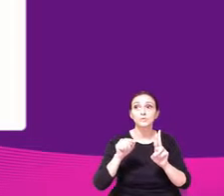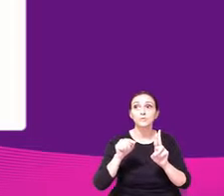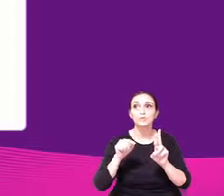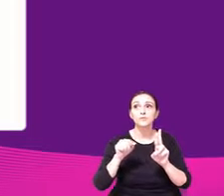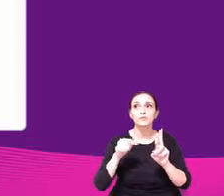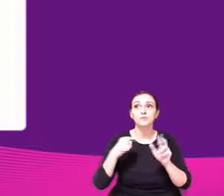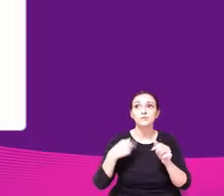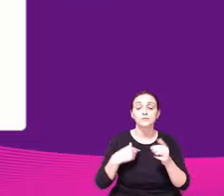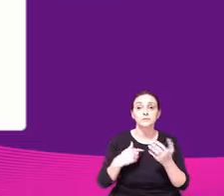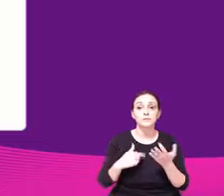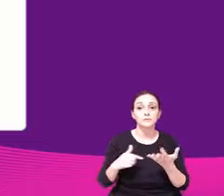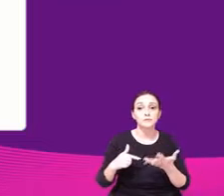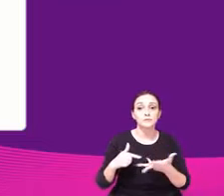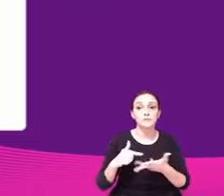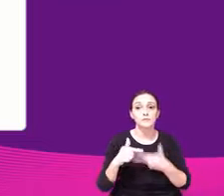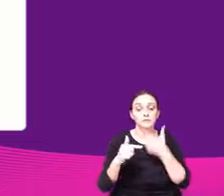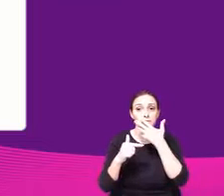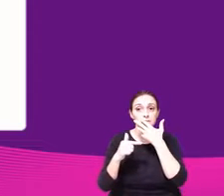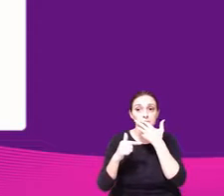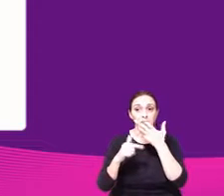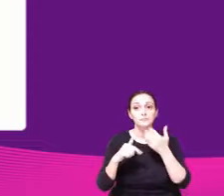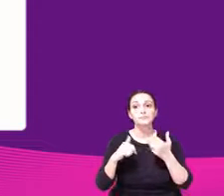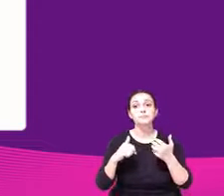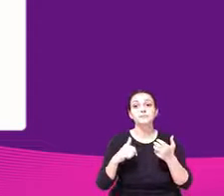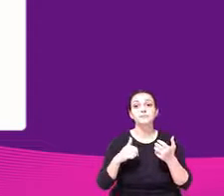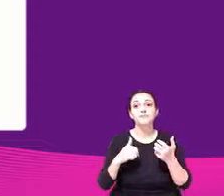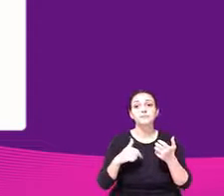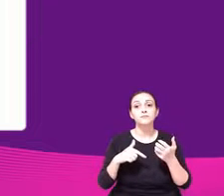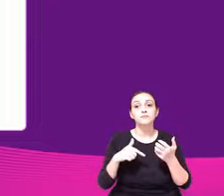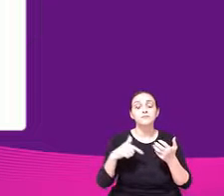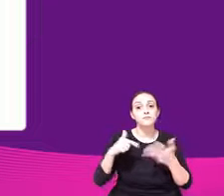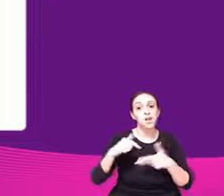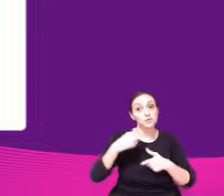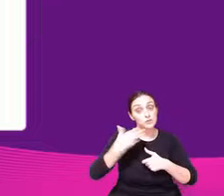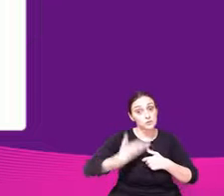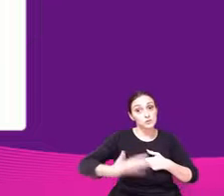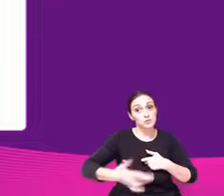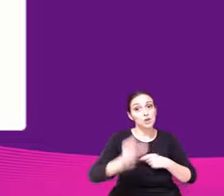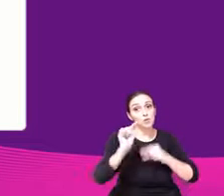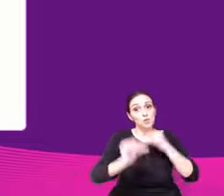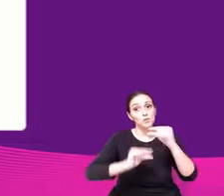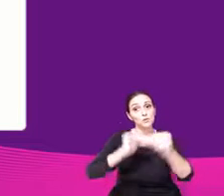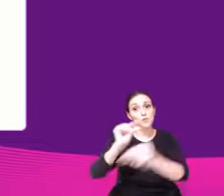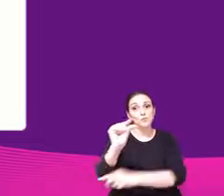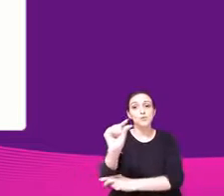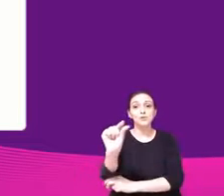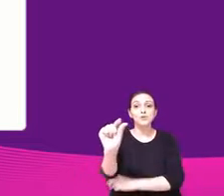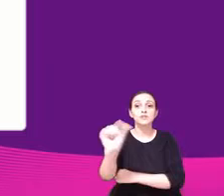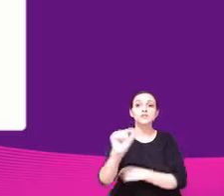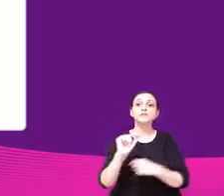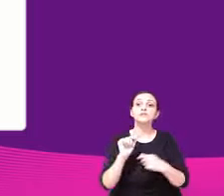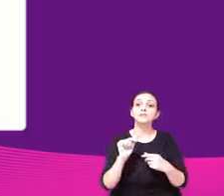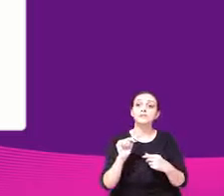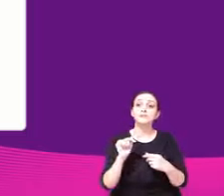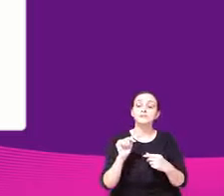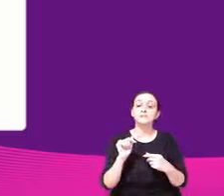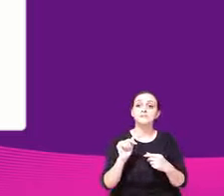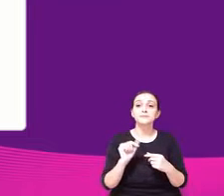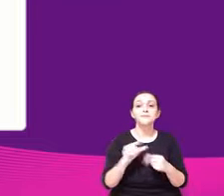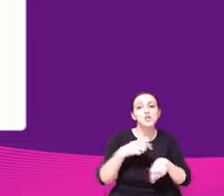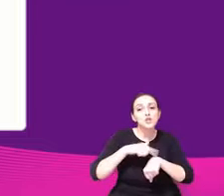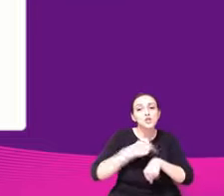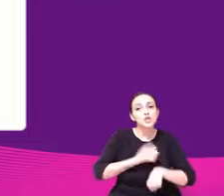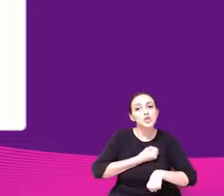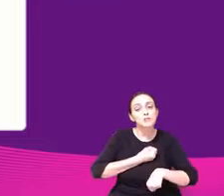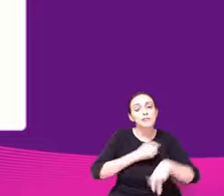também, claramente, né. Com isso, então, você poderia, aos poucos, ir reduzindo, né, o número de pacientes